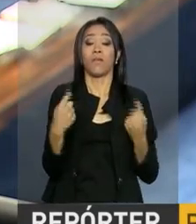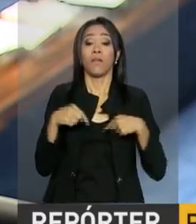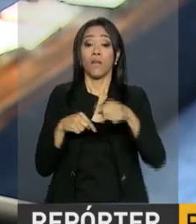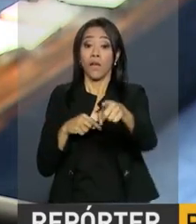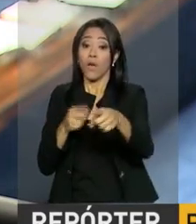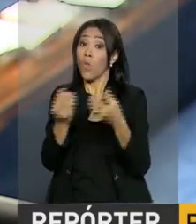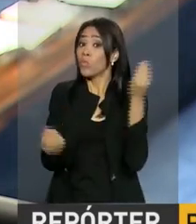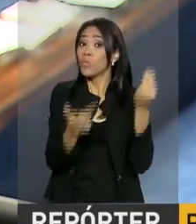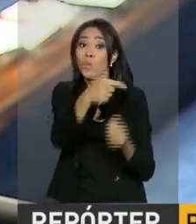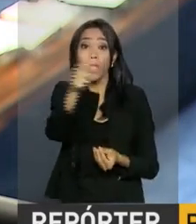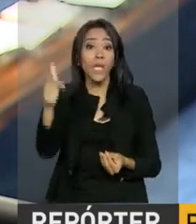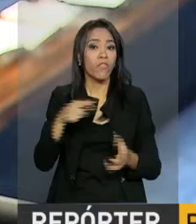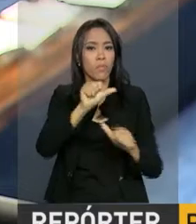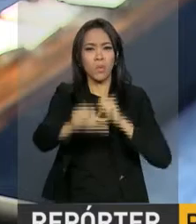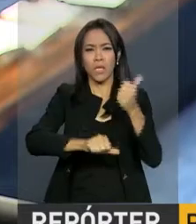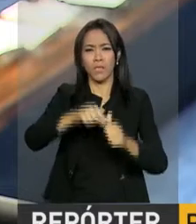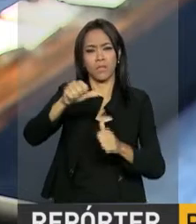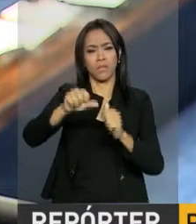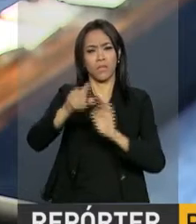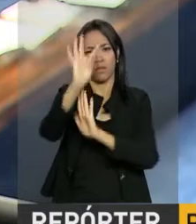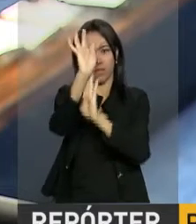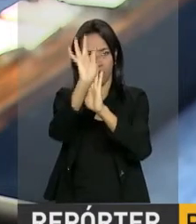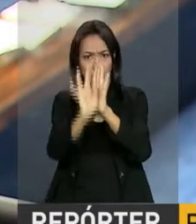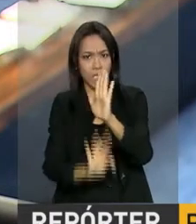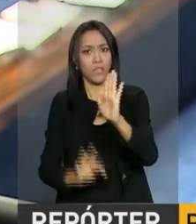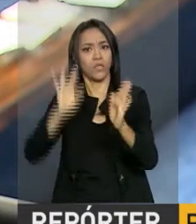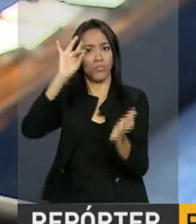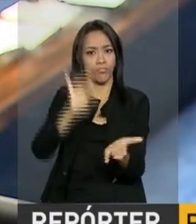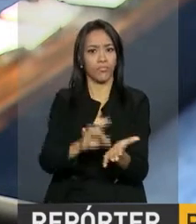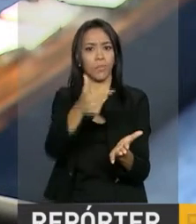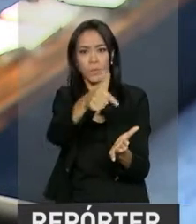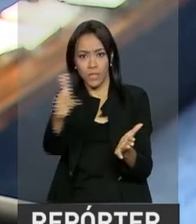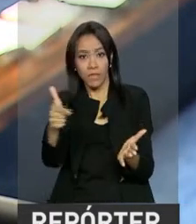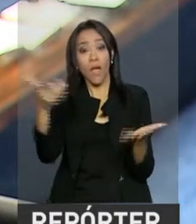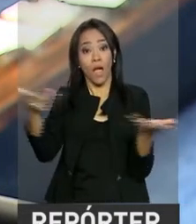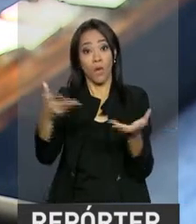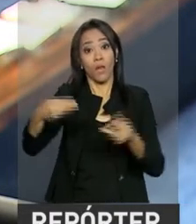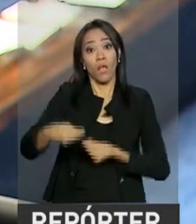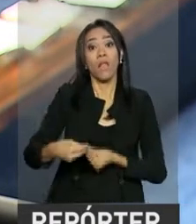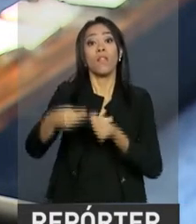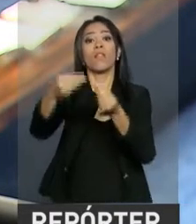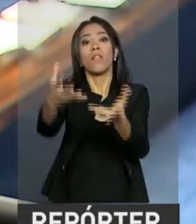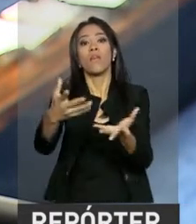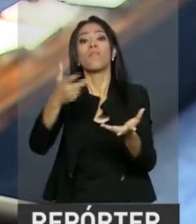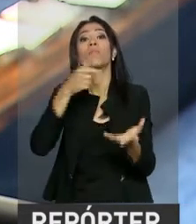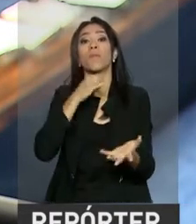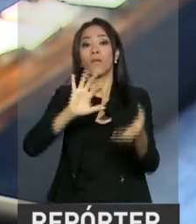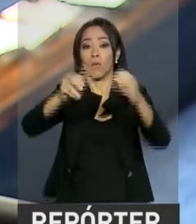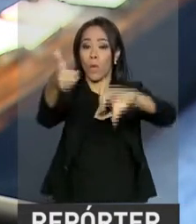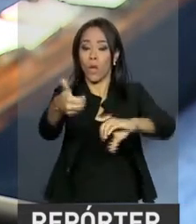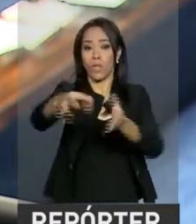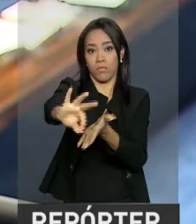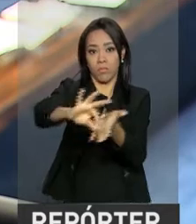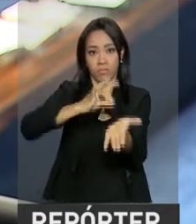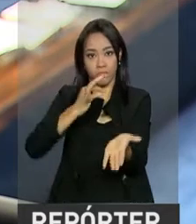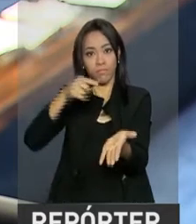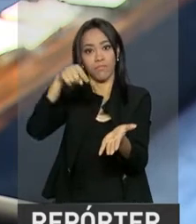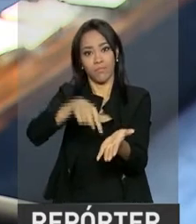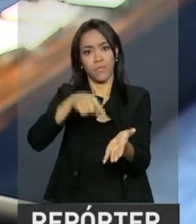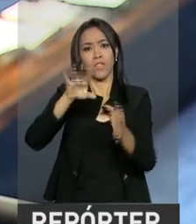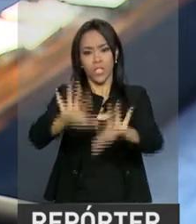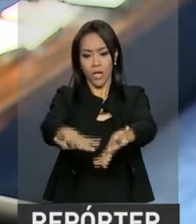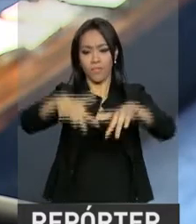ao texto original aprovado pela câmara dos deputados a matéria segue agora para a promulgação do congresso nacional em sessão marcada